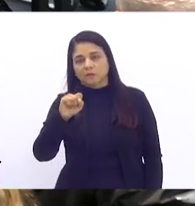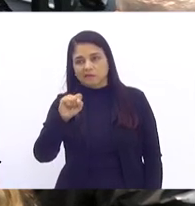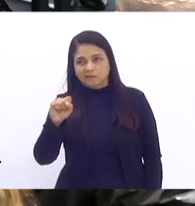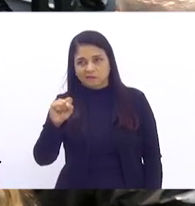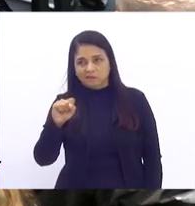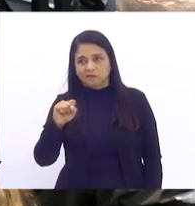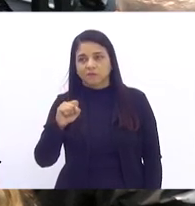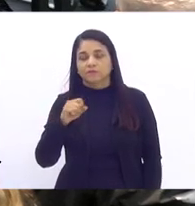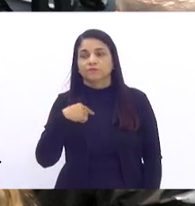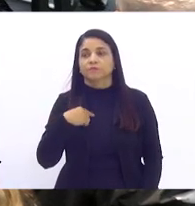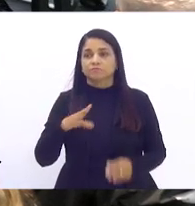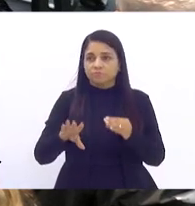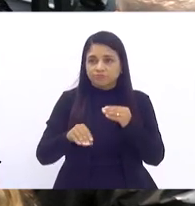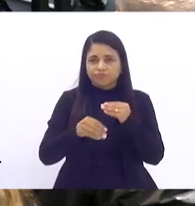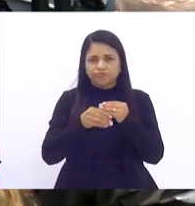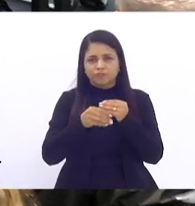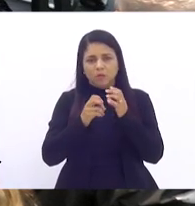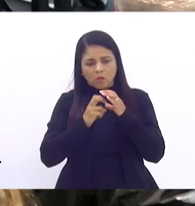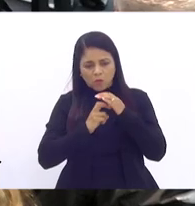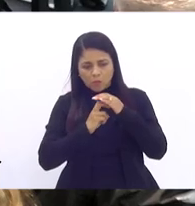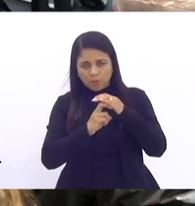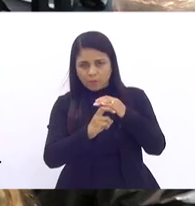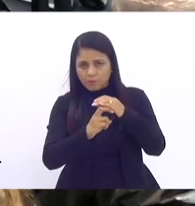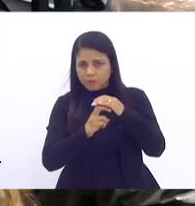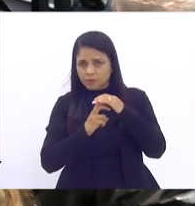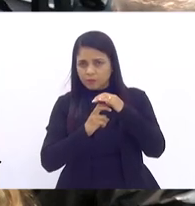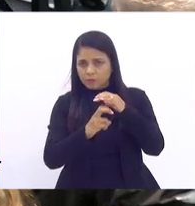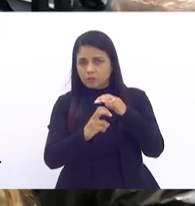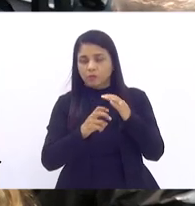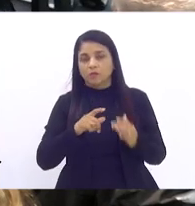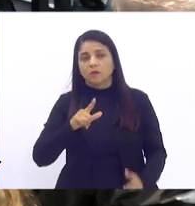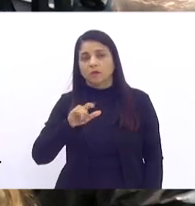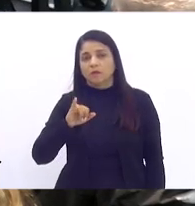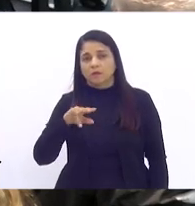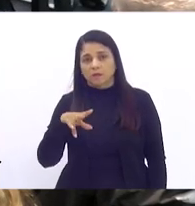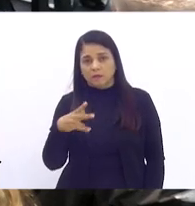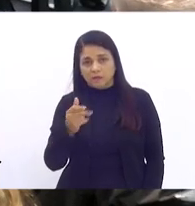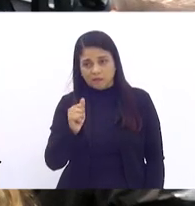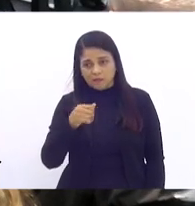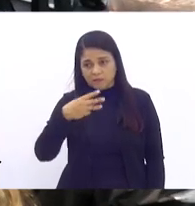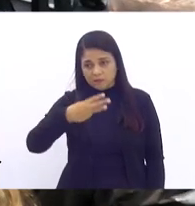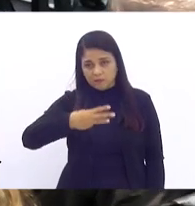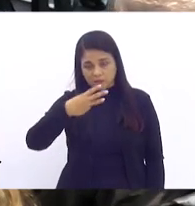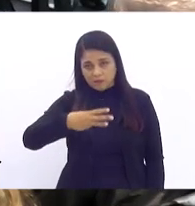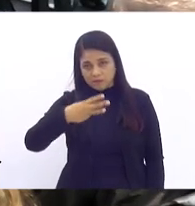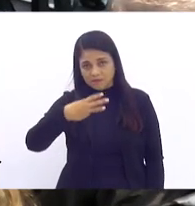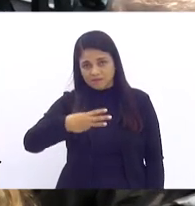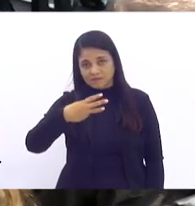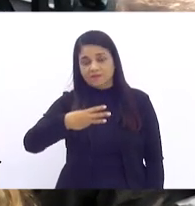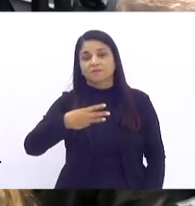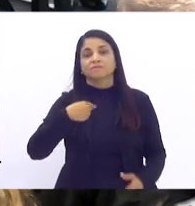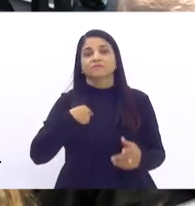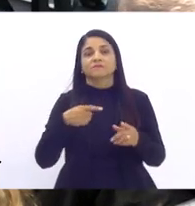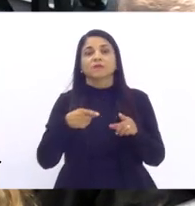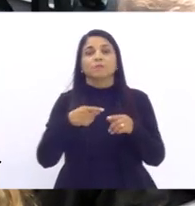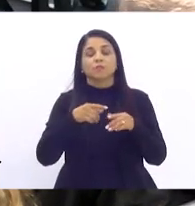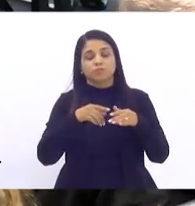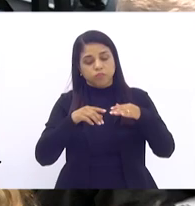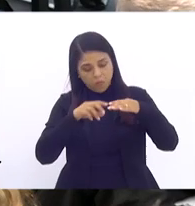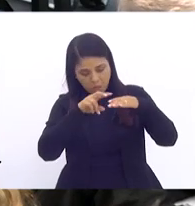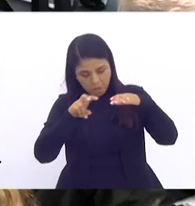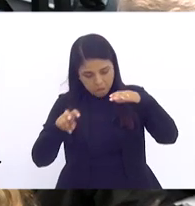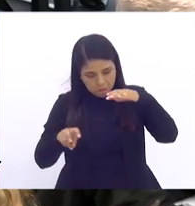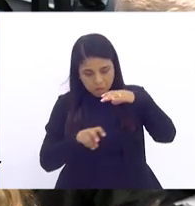contextualização no metrô da linha 3 é o metrô que ligaria que a capital por baixo da Baía de